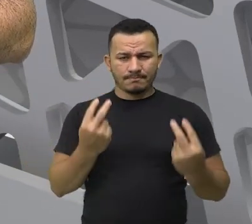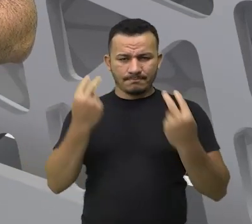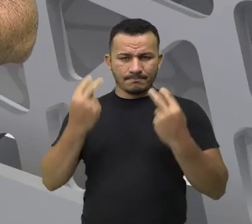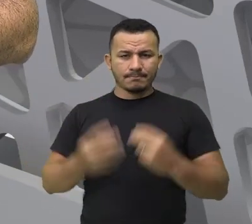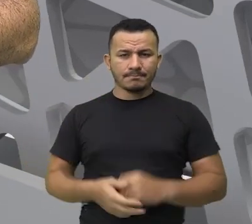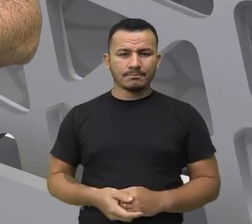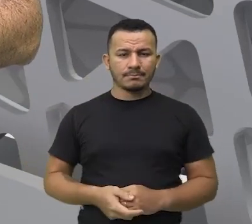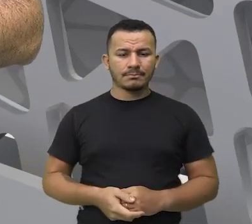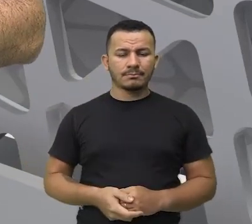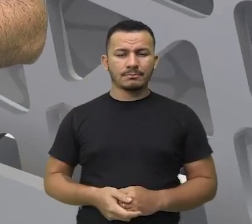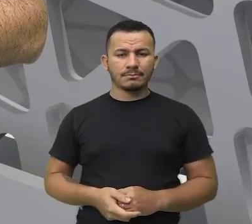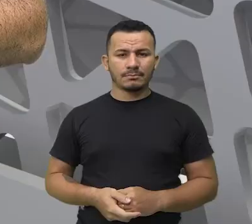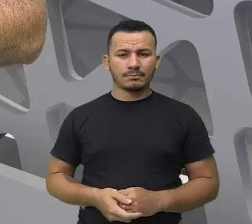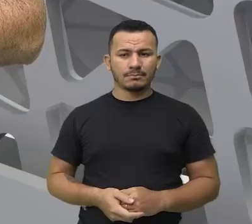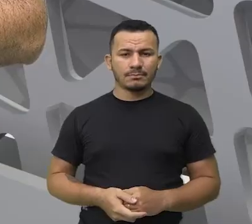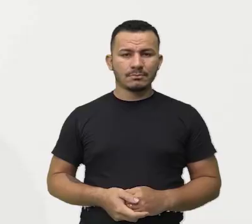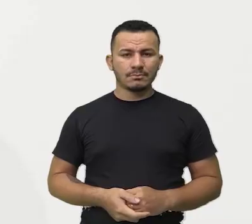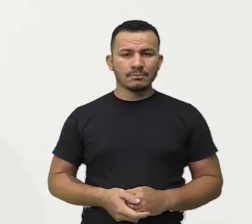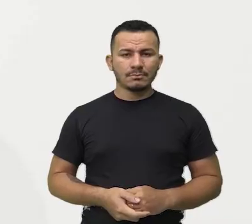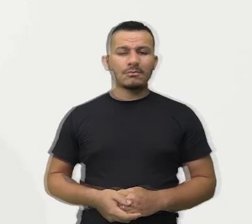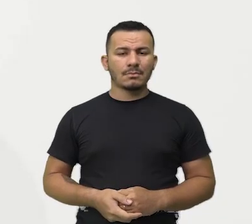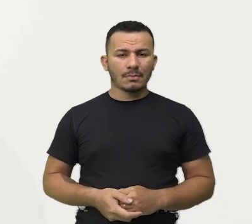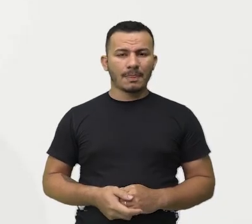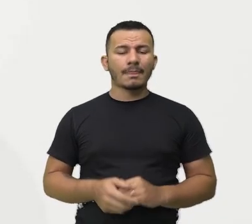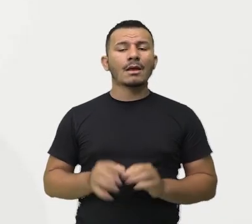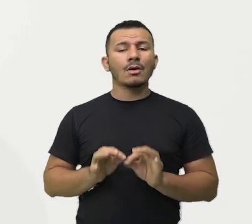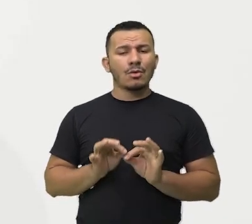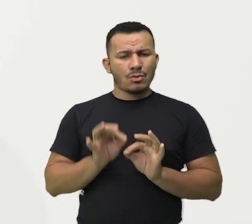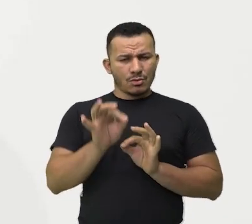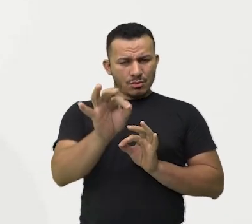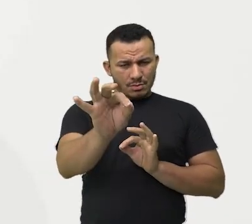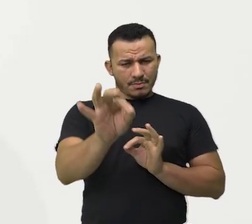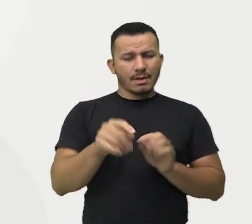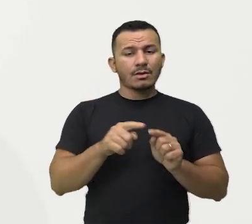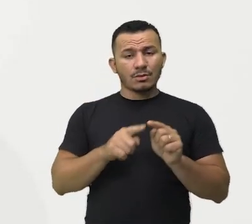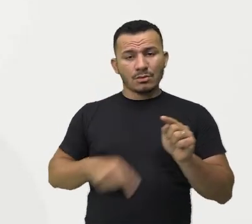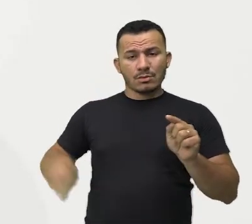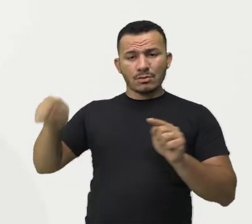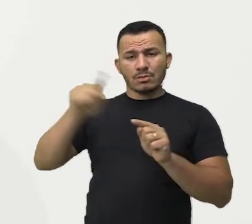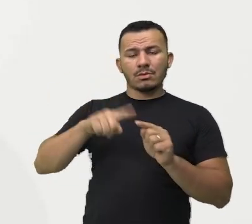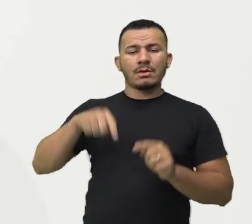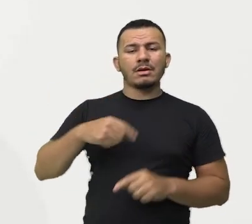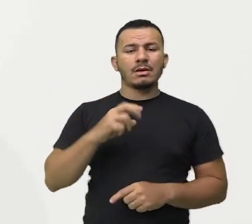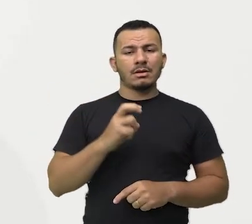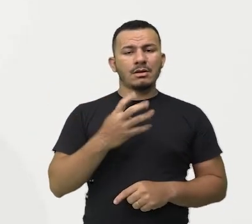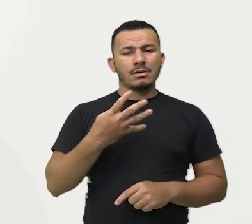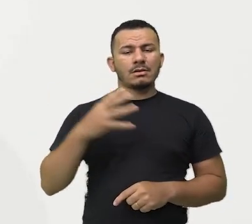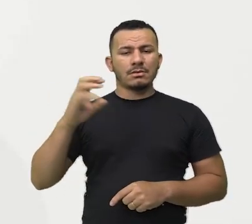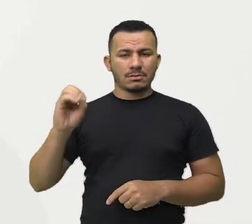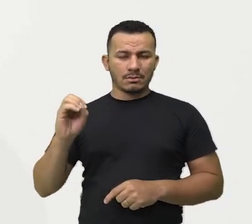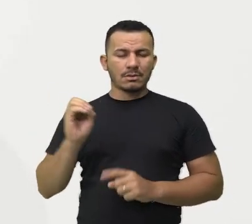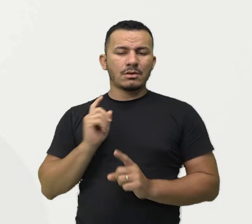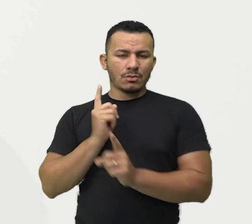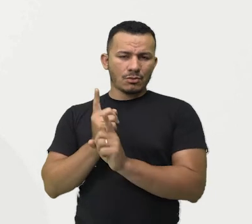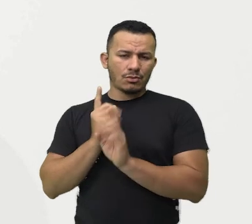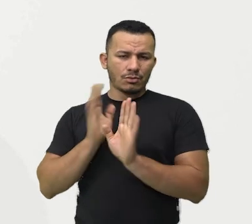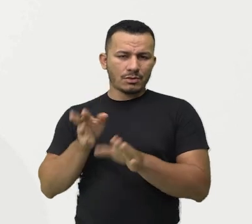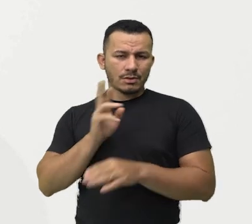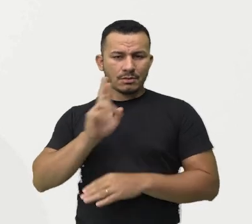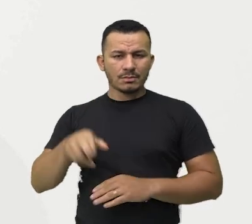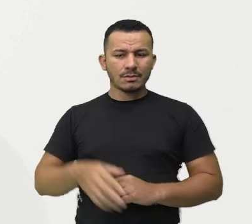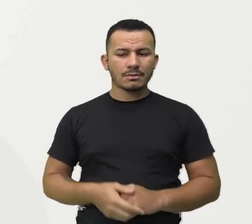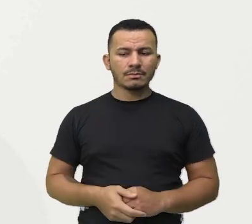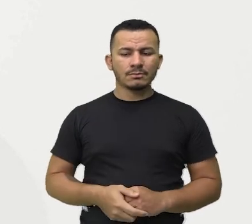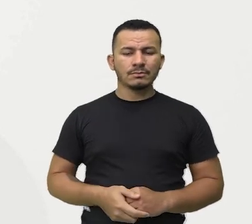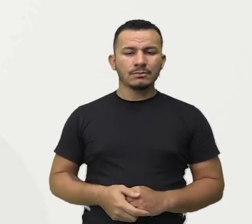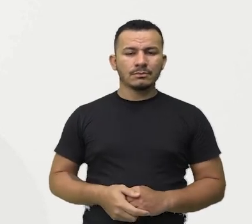multiplicação. Tá legal? Acompanha comigo o finalzinho da nossa questão. O comprimento do contorno é igual a 540. A gente já descobriu. O professor